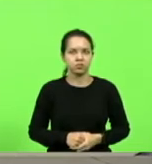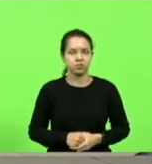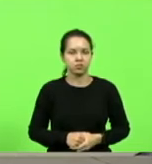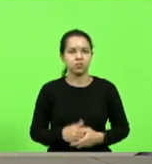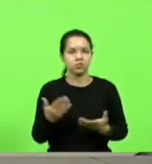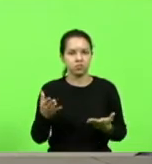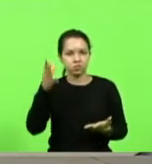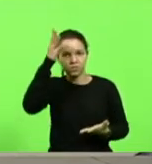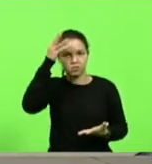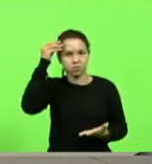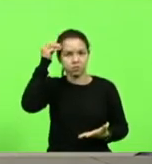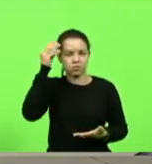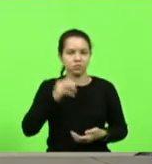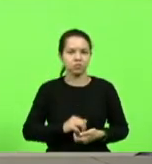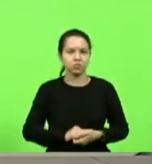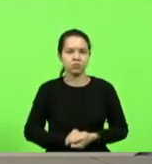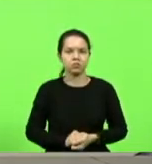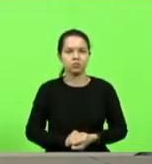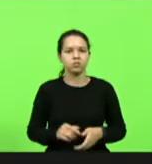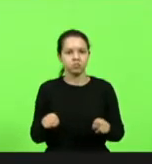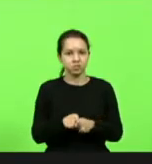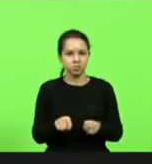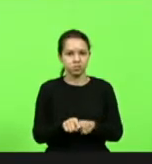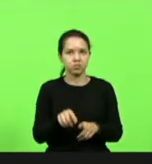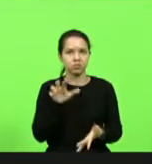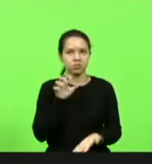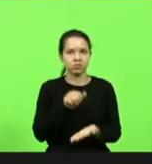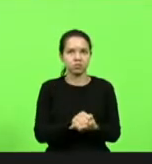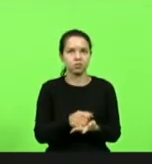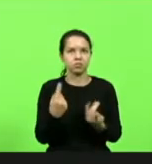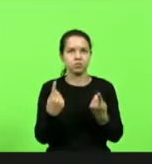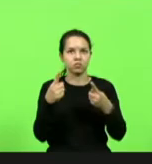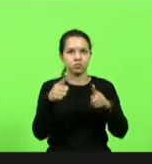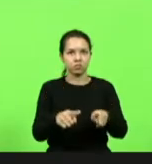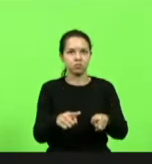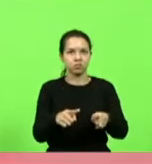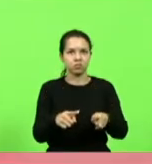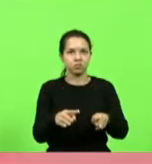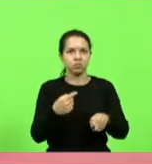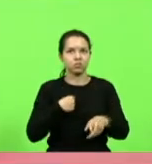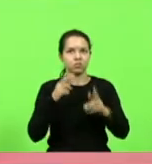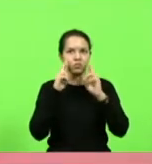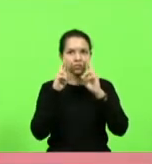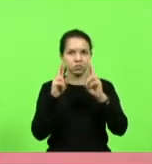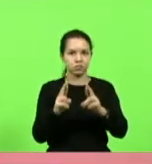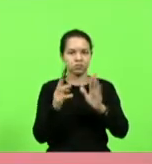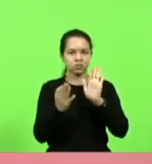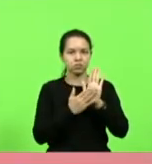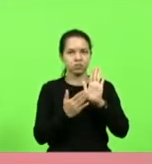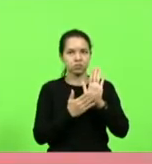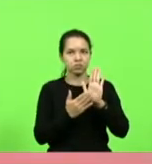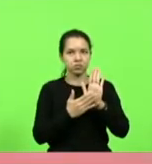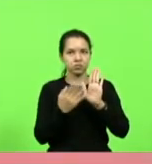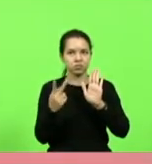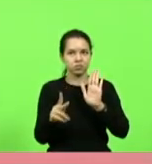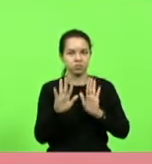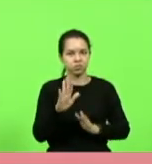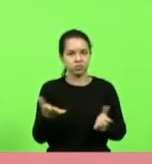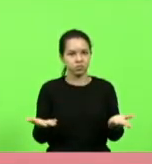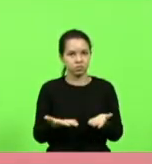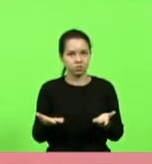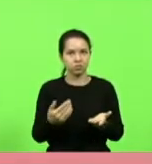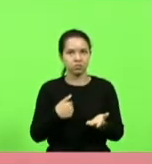Luciane. Só, por favor, também registra meu voto contrário. Eu respeito a proposição do colega, mas hoje eu tive uma